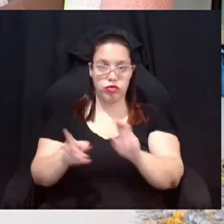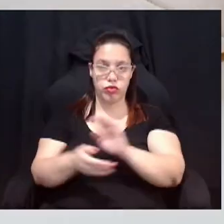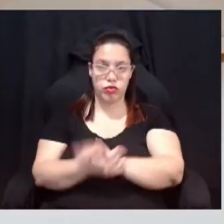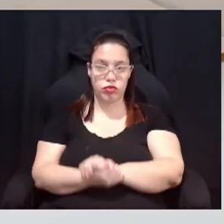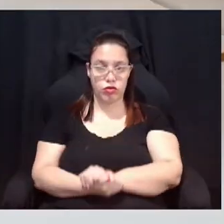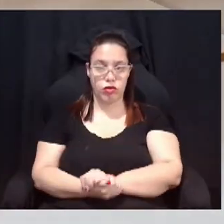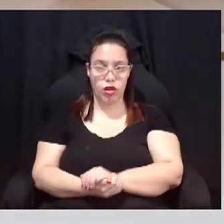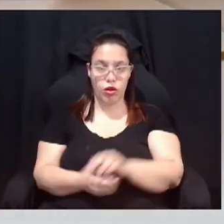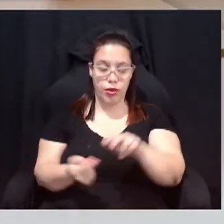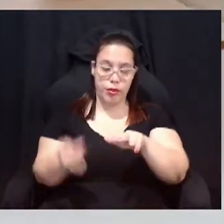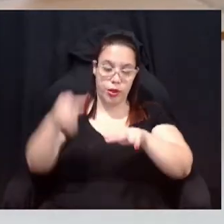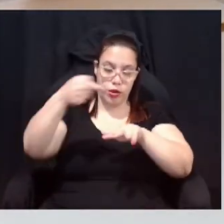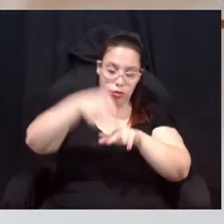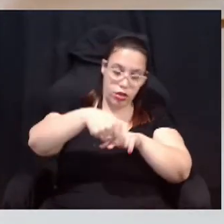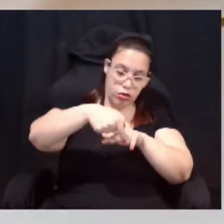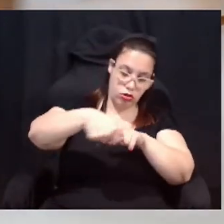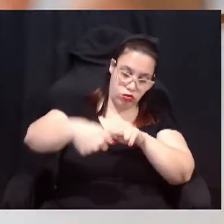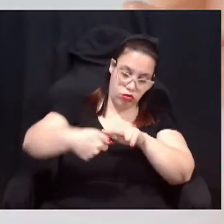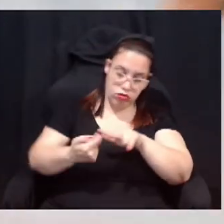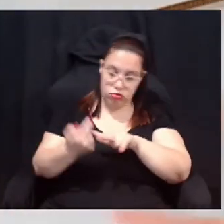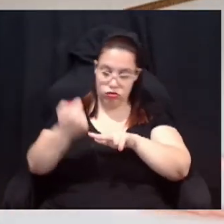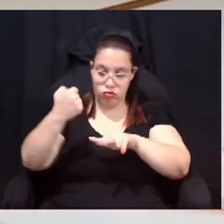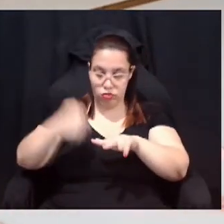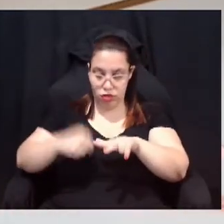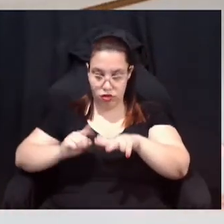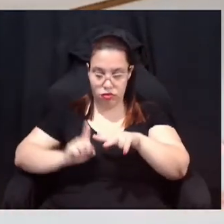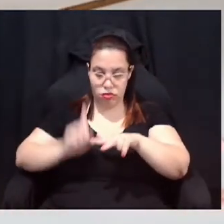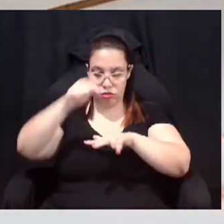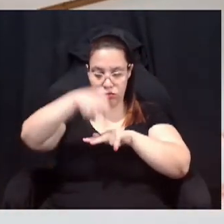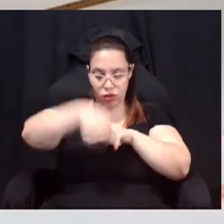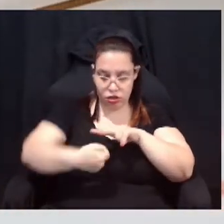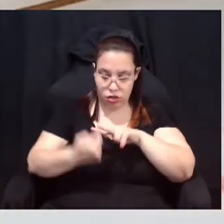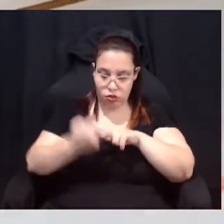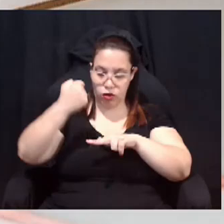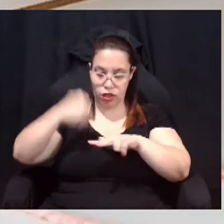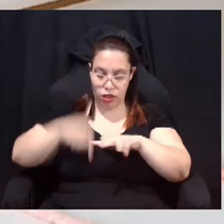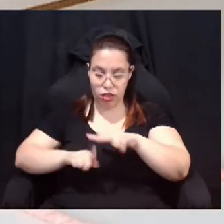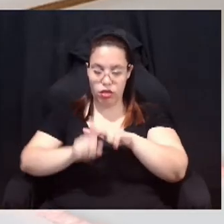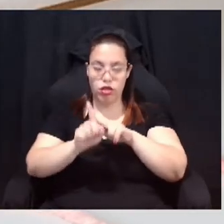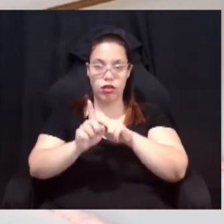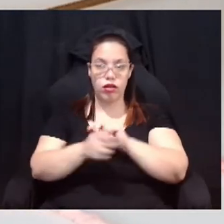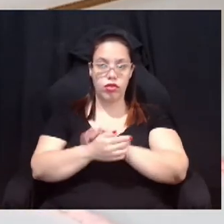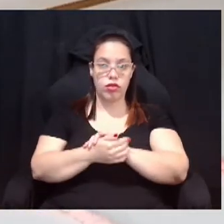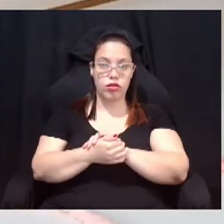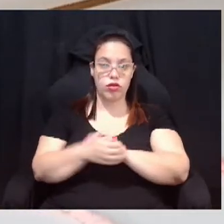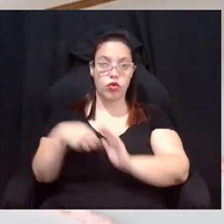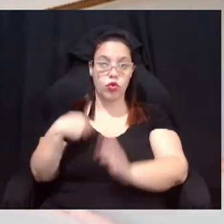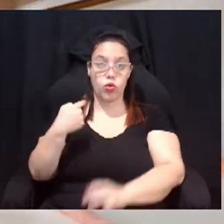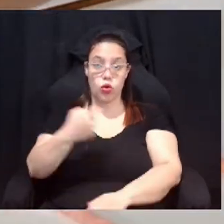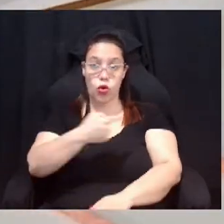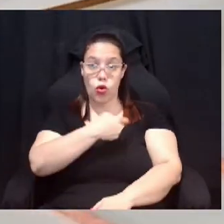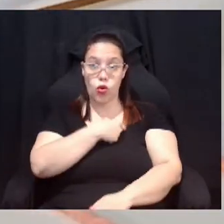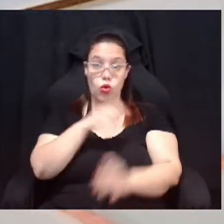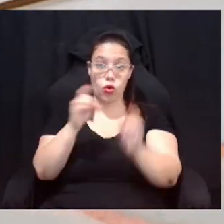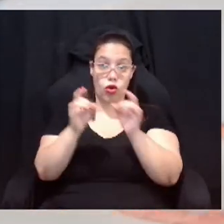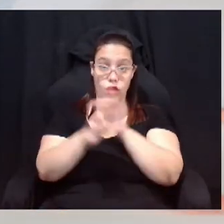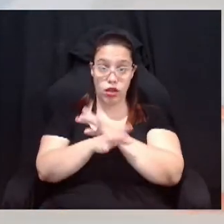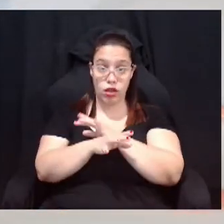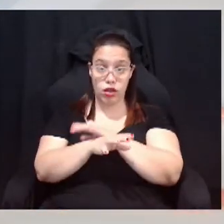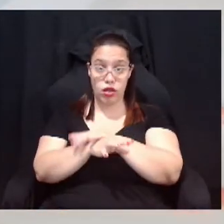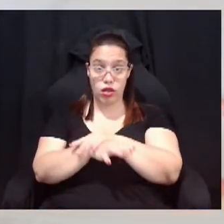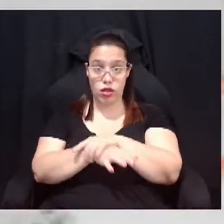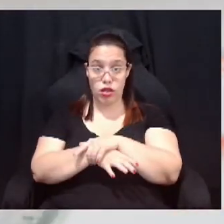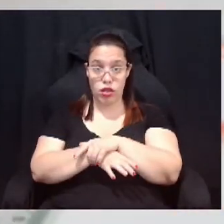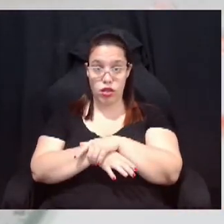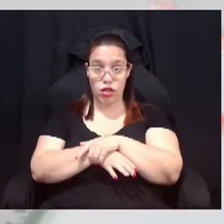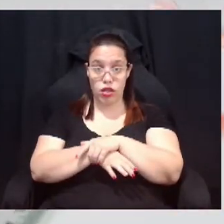cima, até chegar no comprimento que eu quero. O nosso chaveiro, ele vai terminar um pouquinho